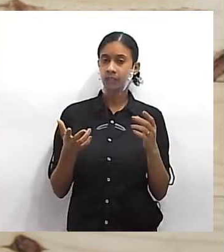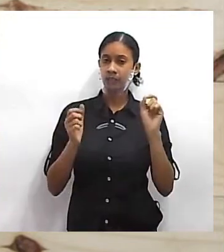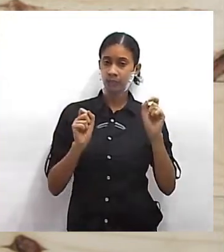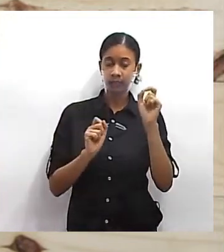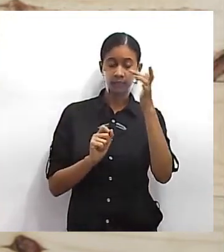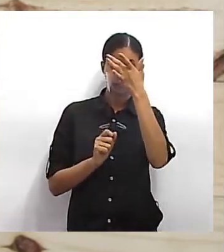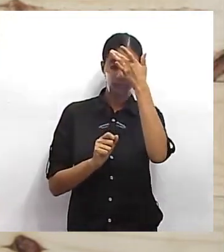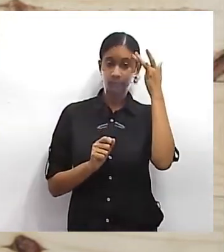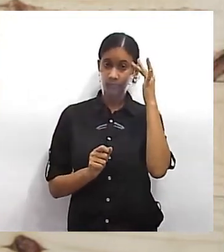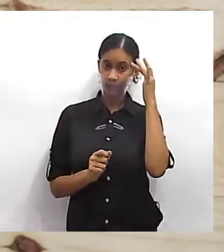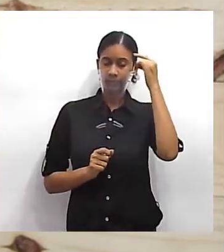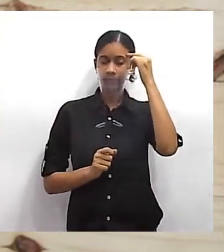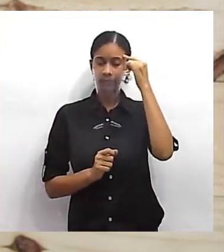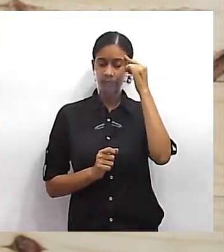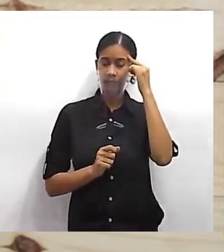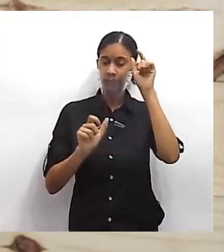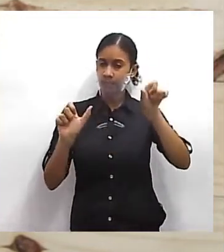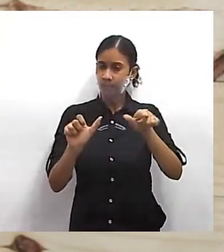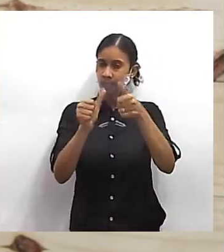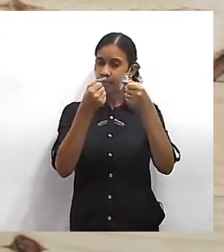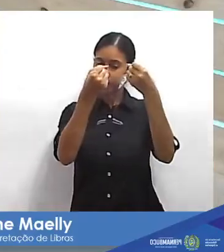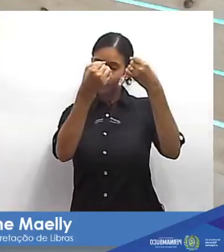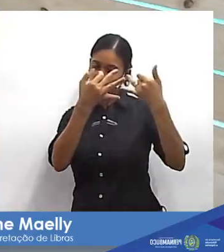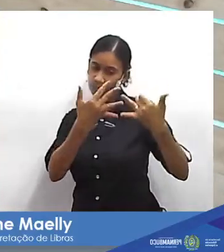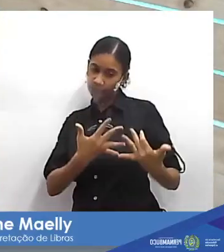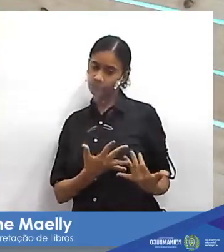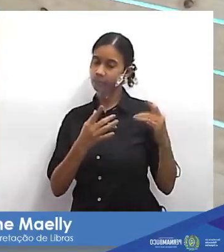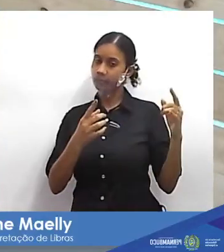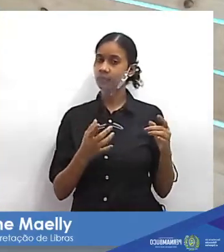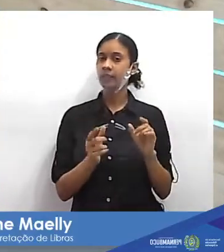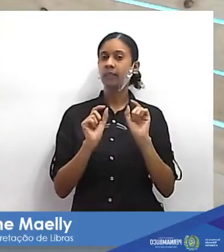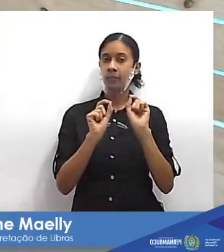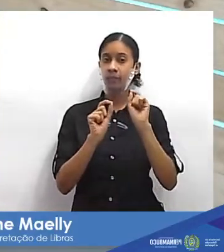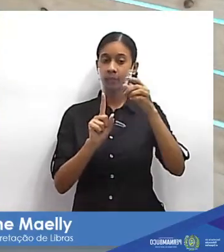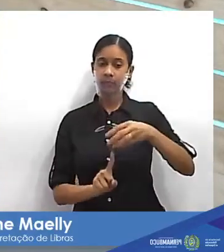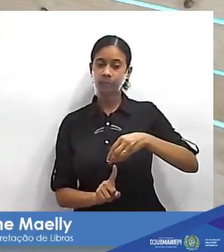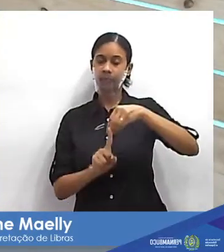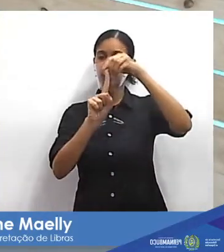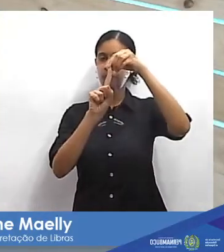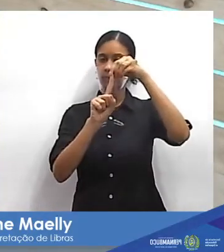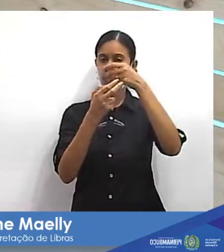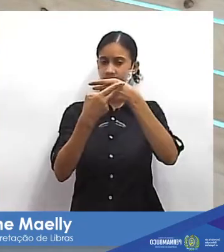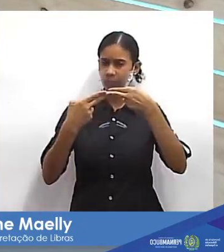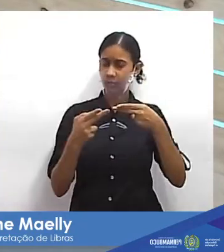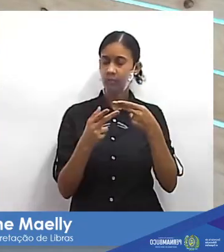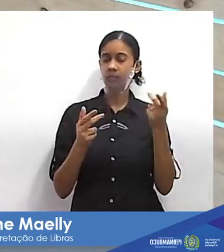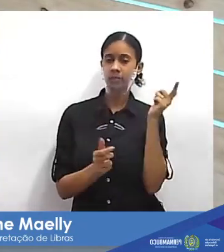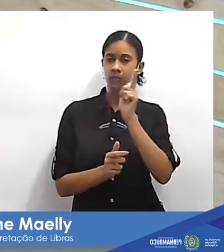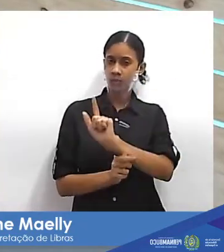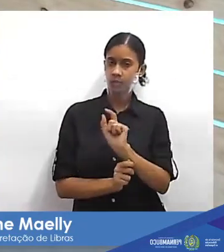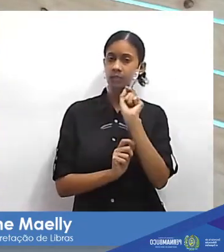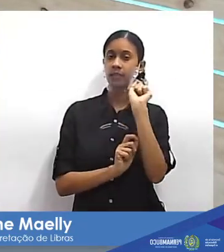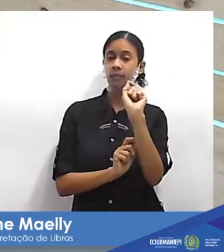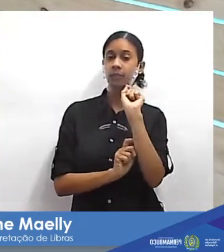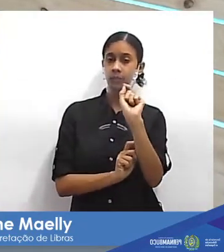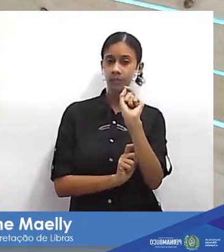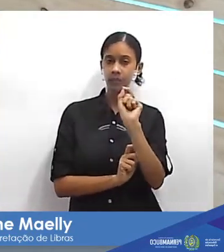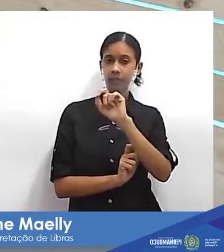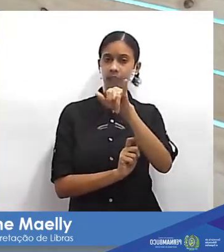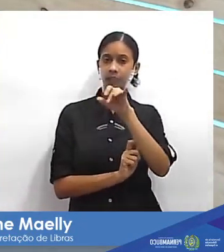melhor definiu e delineou os principais elementos para alcançar esse princípio foi